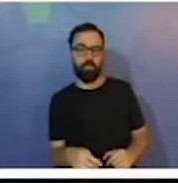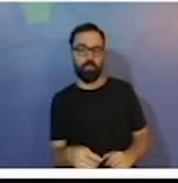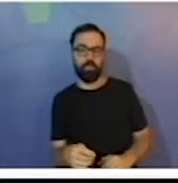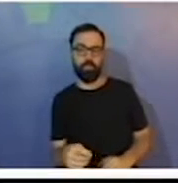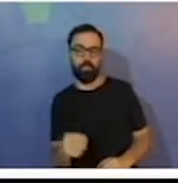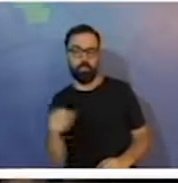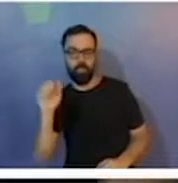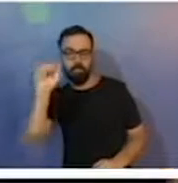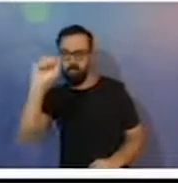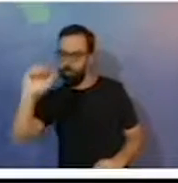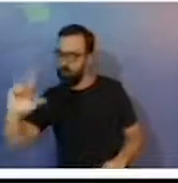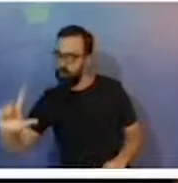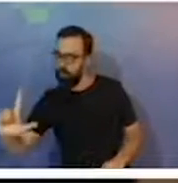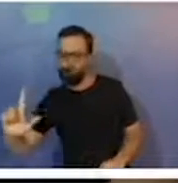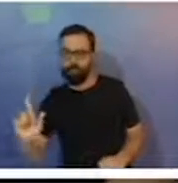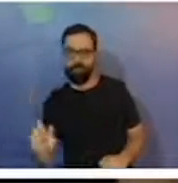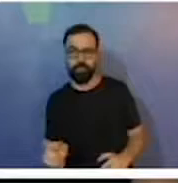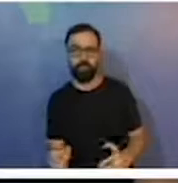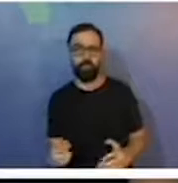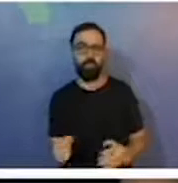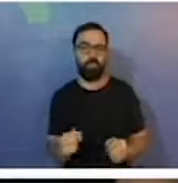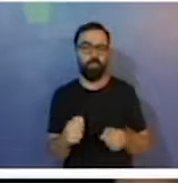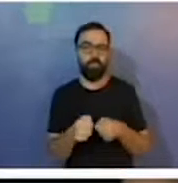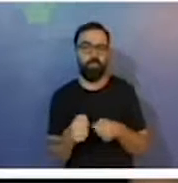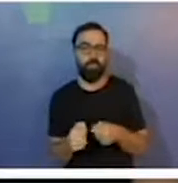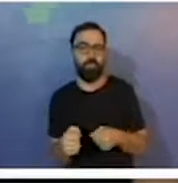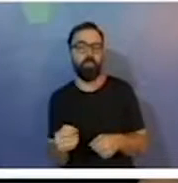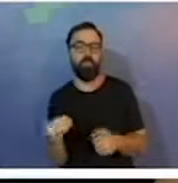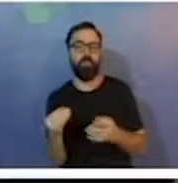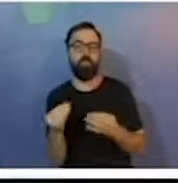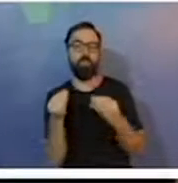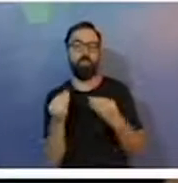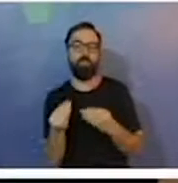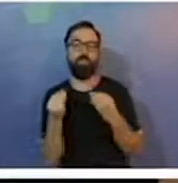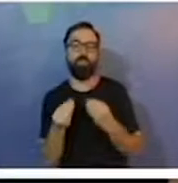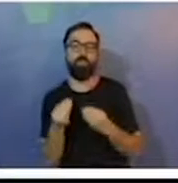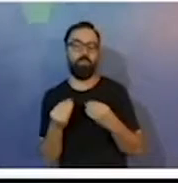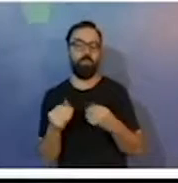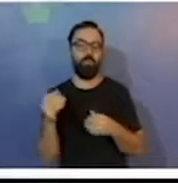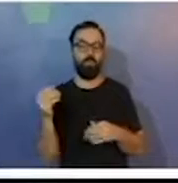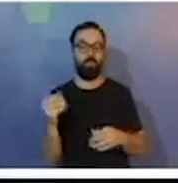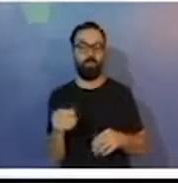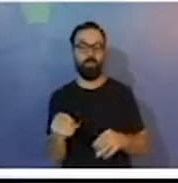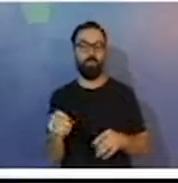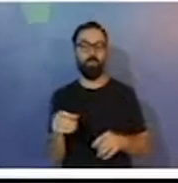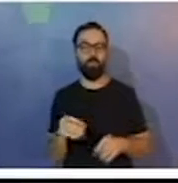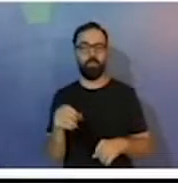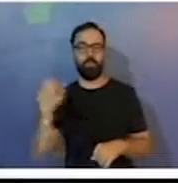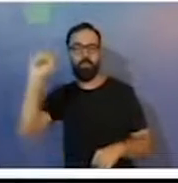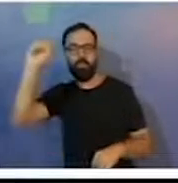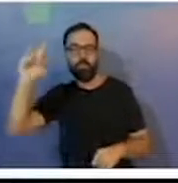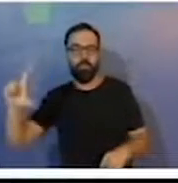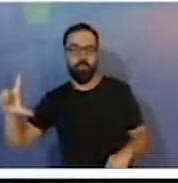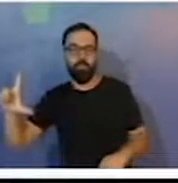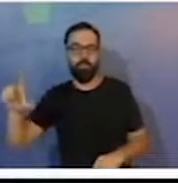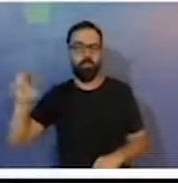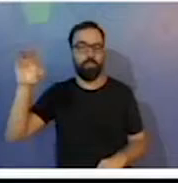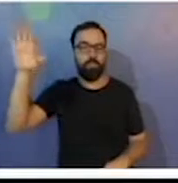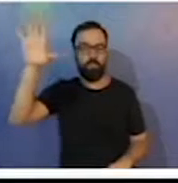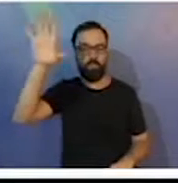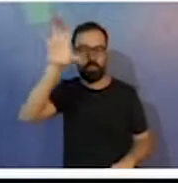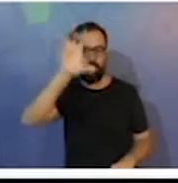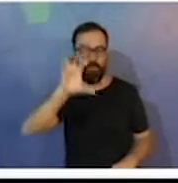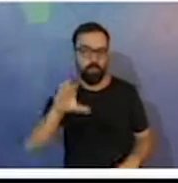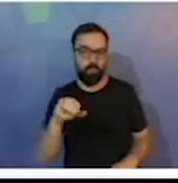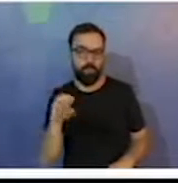fazer modo de fazer Olha lá também ó destacado aqui ó em volta de Azul